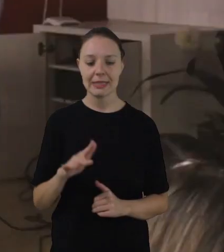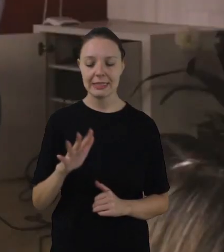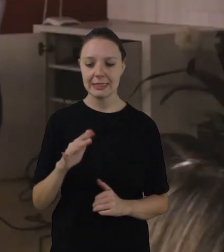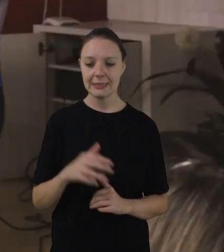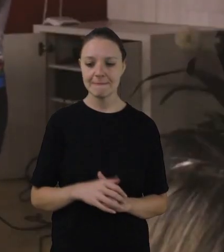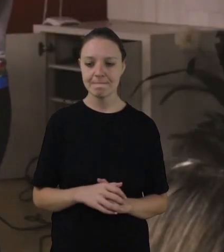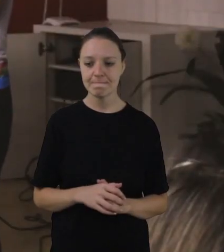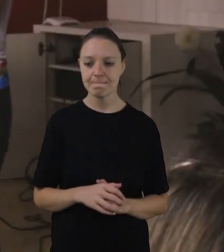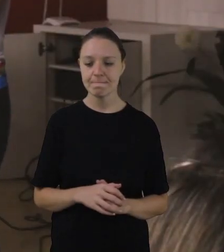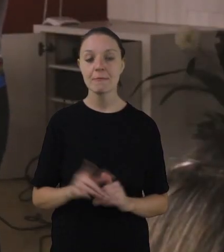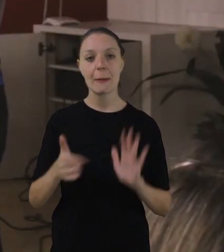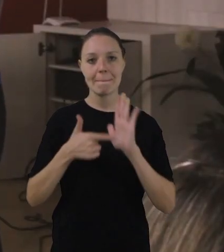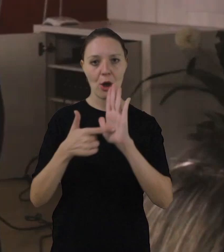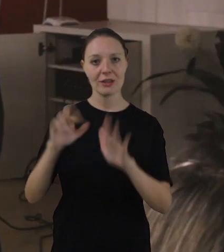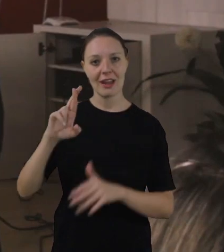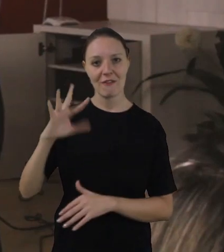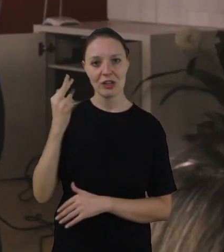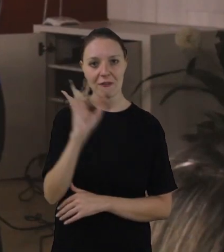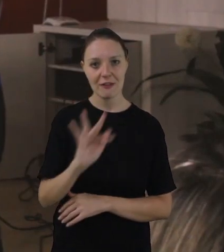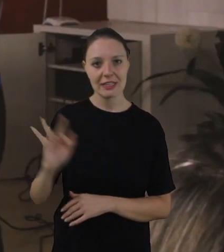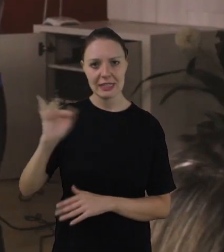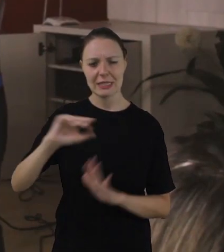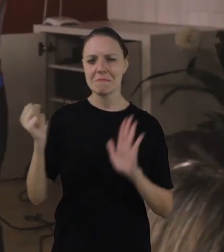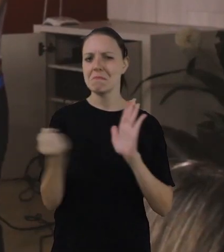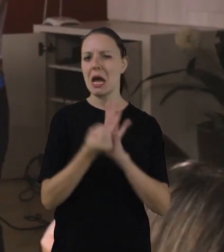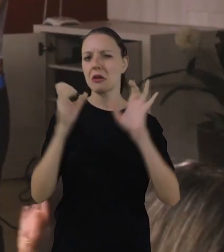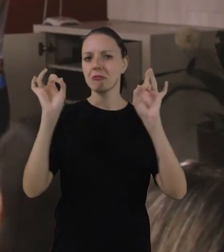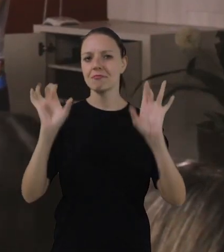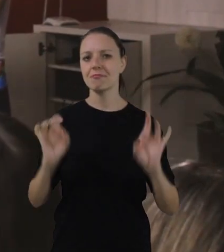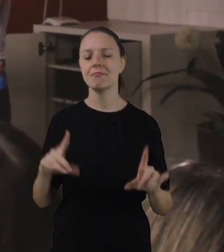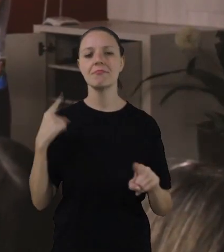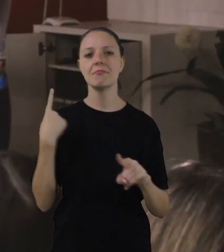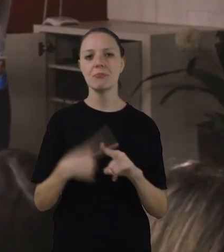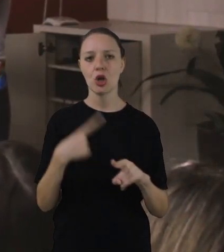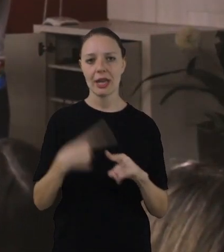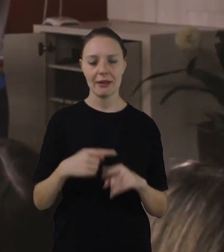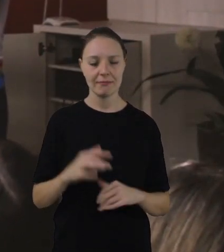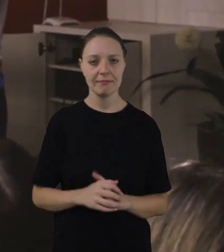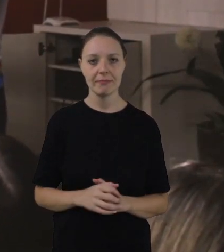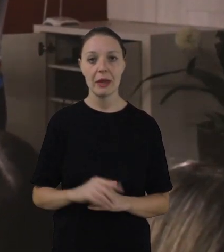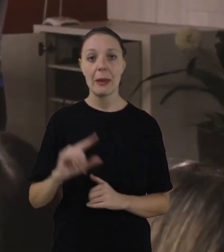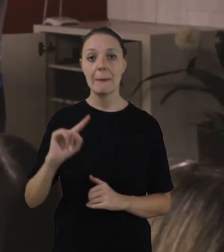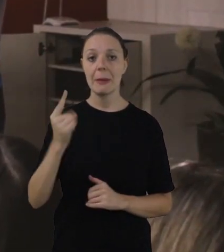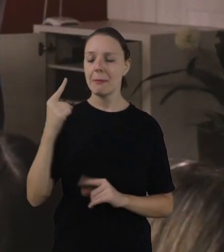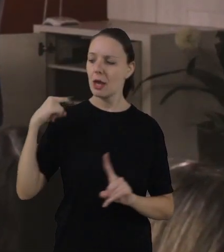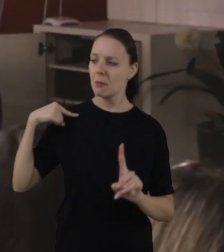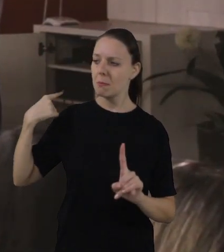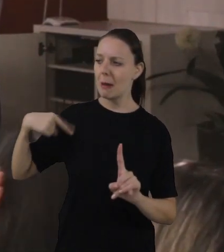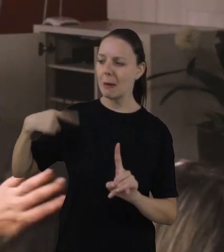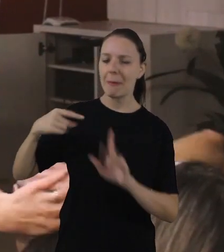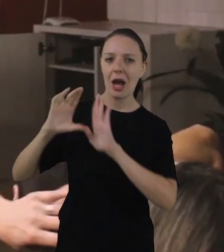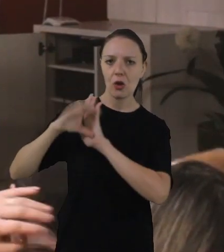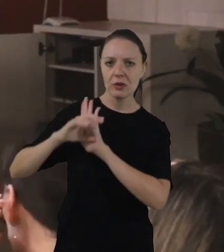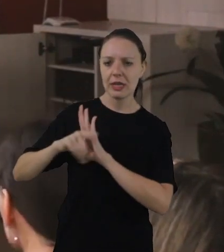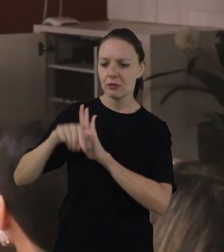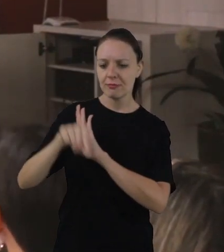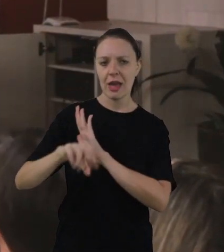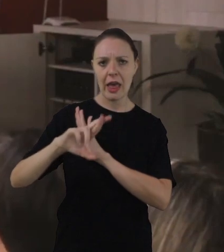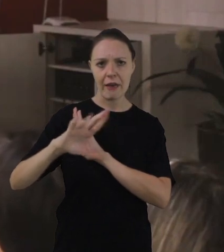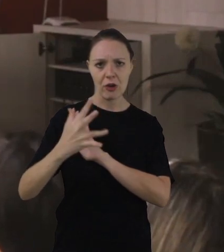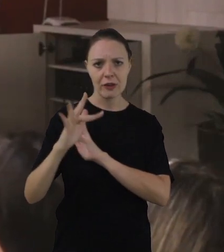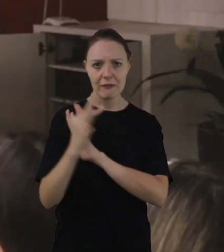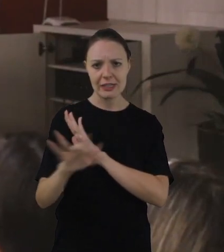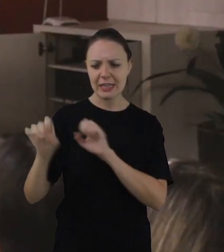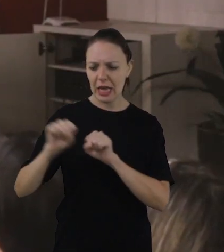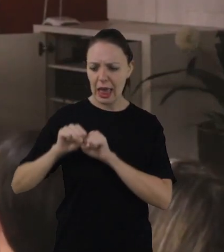E a Revolução Francesa ela foi um marco bem importante, porque ela quis quebrar com todas as concepções que a gente tinha anteriormente. Porém,